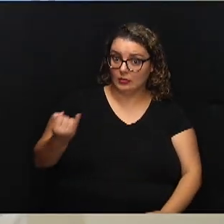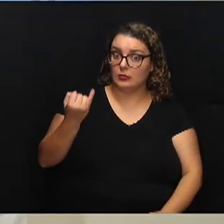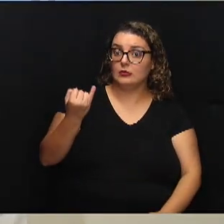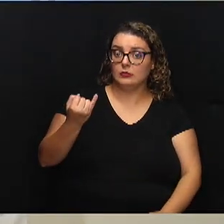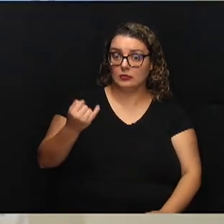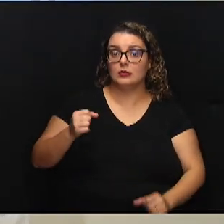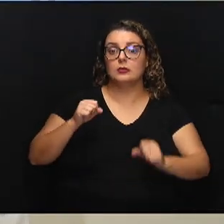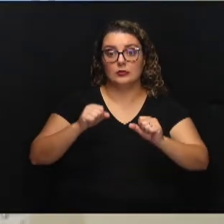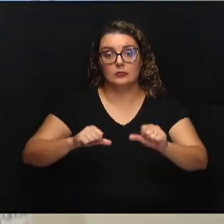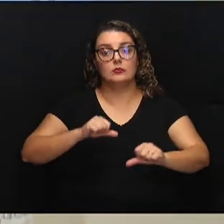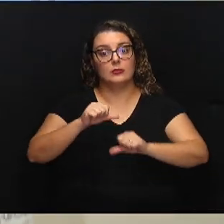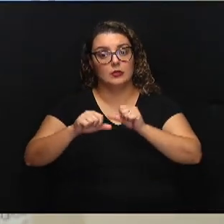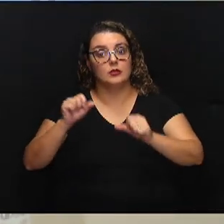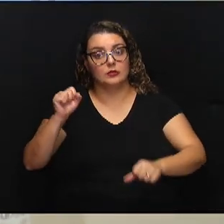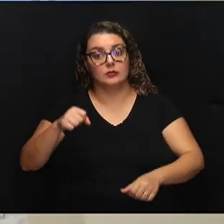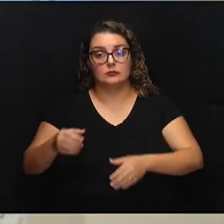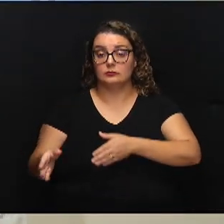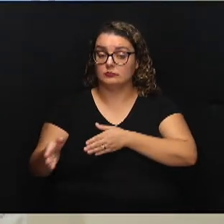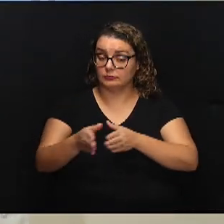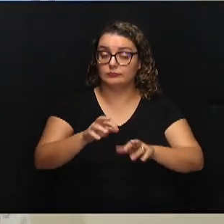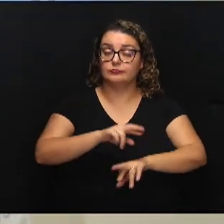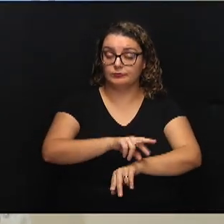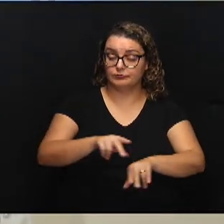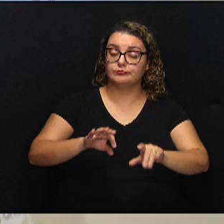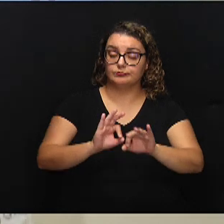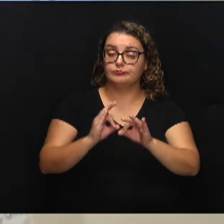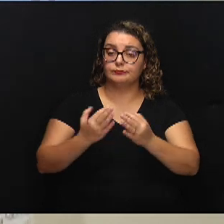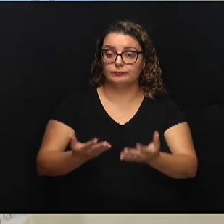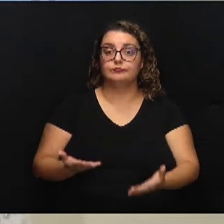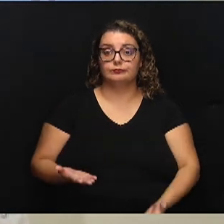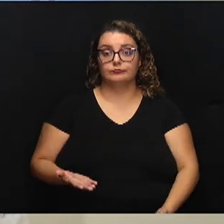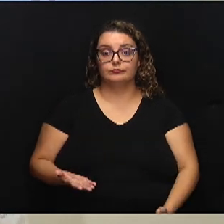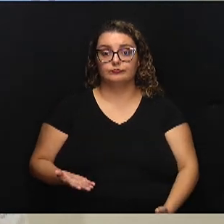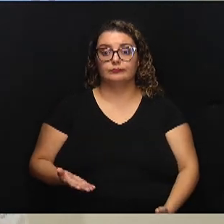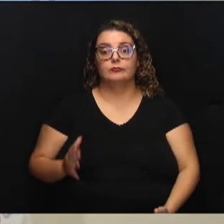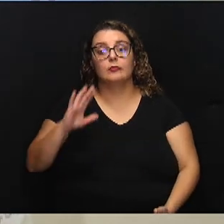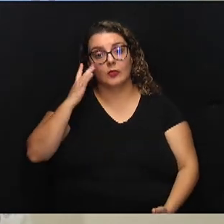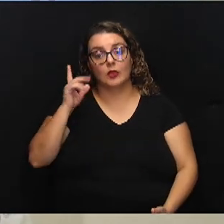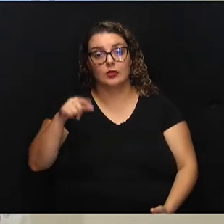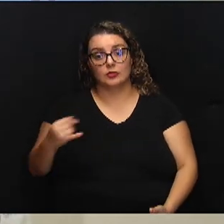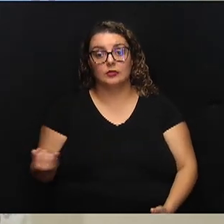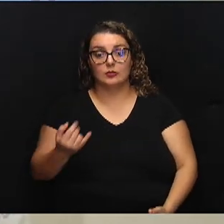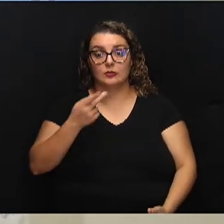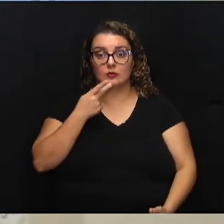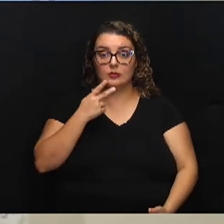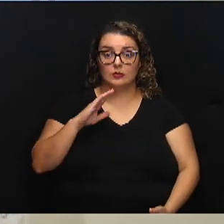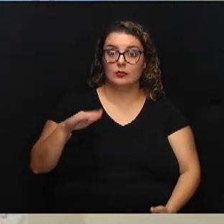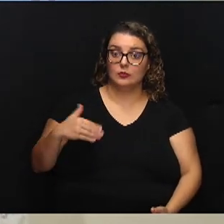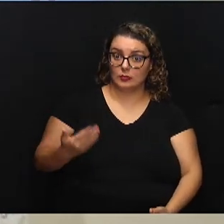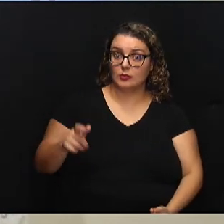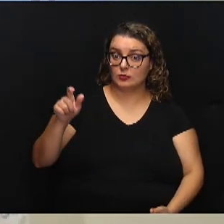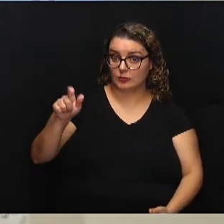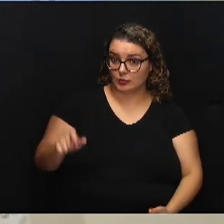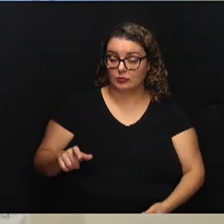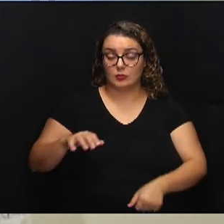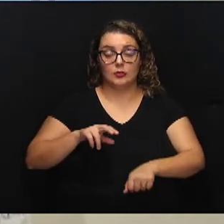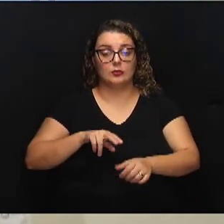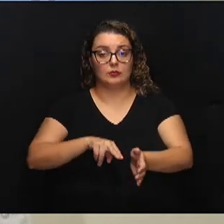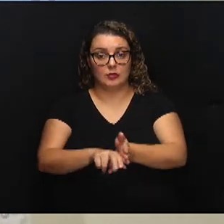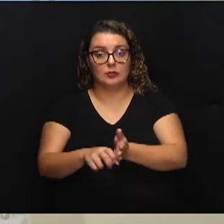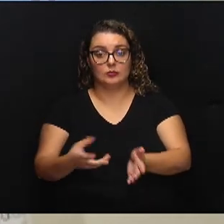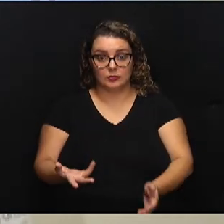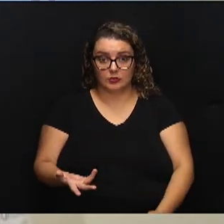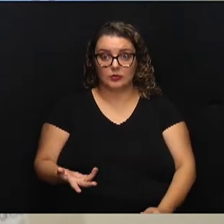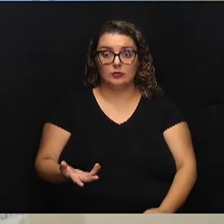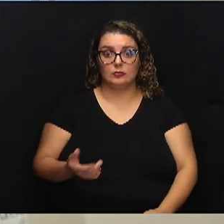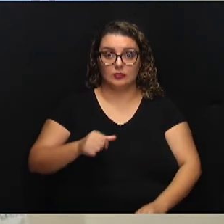pode mudar, sim, o rumo de muitas famílias. E aqui, acho que vale a pena comentar, quando uma pessoa é diagnosticada com